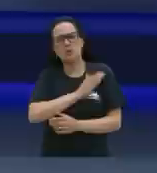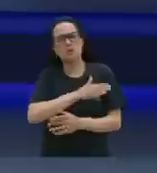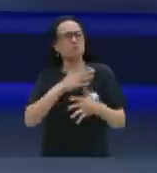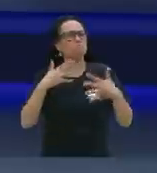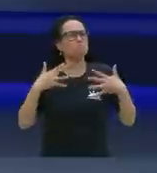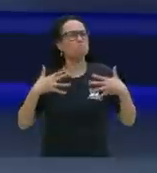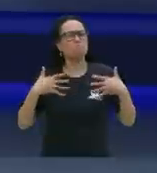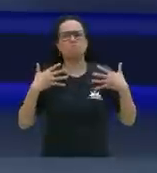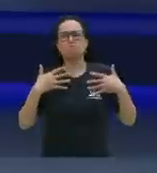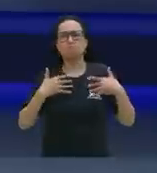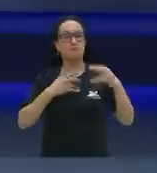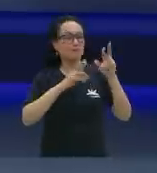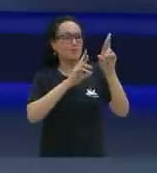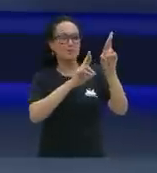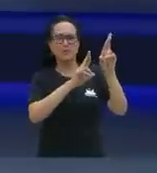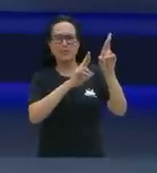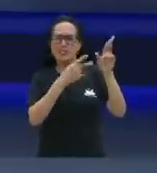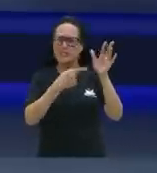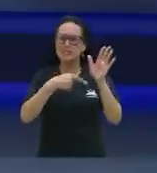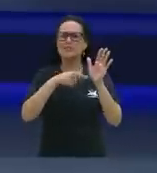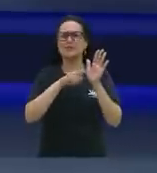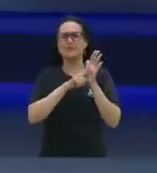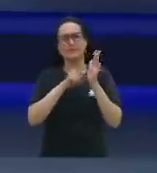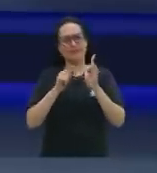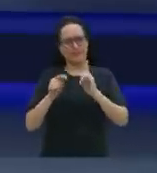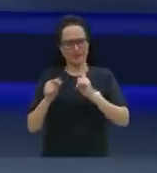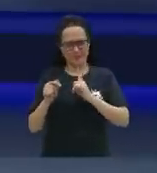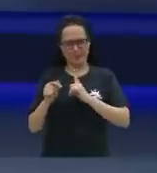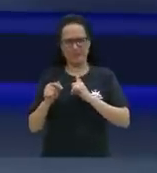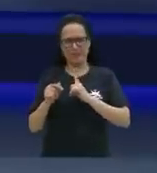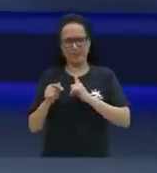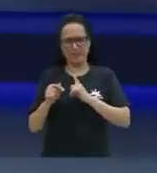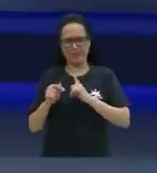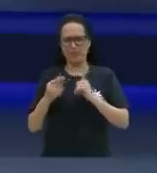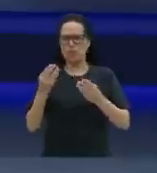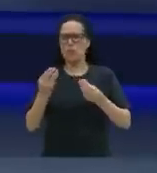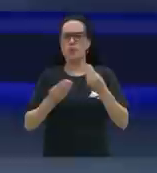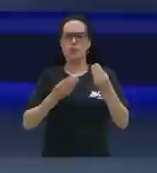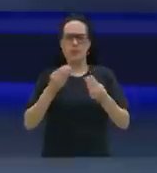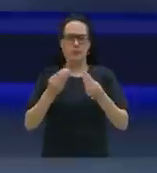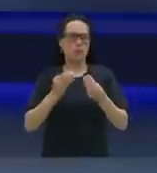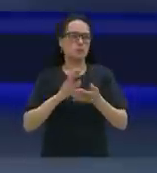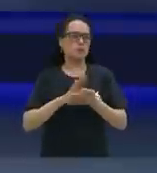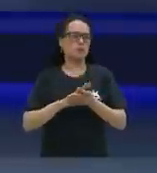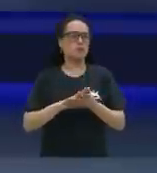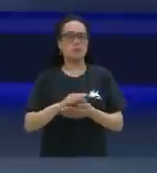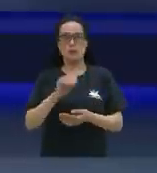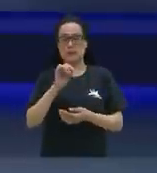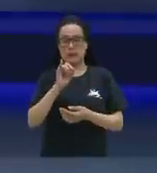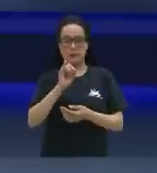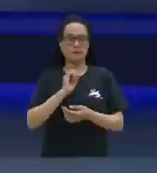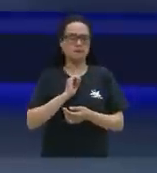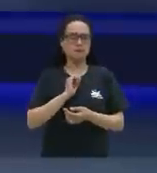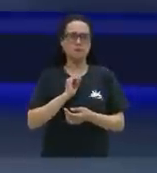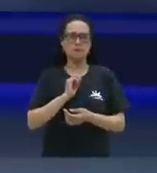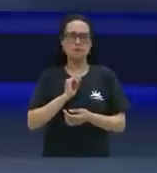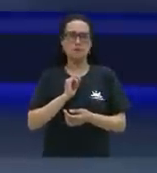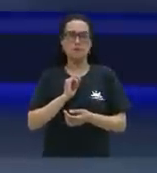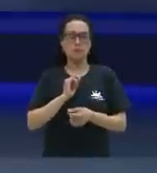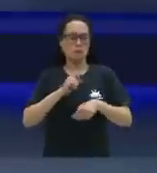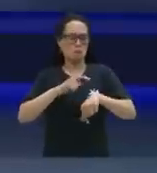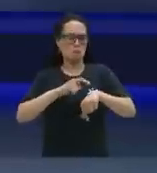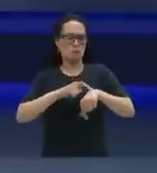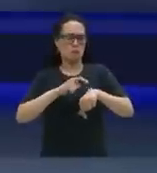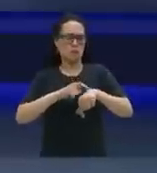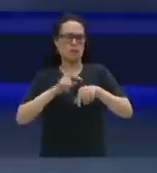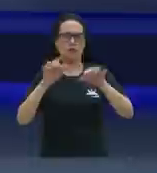esperança voltava. Era como se fosse aquele momento em que uma escuridão